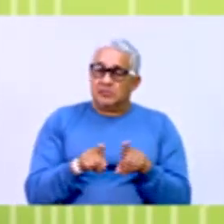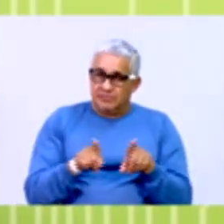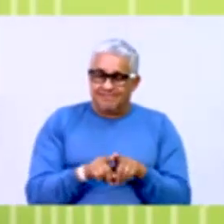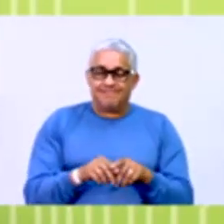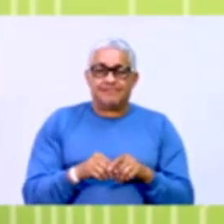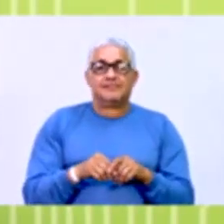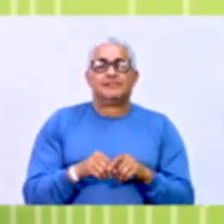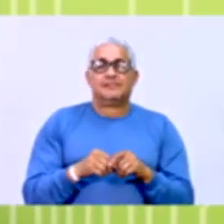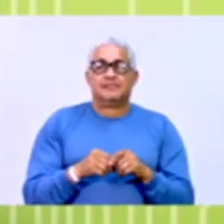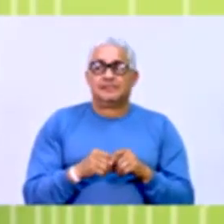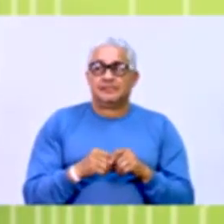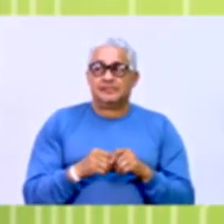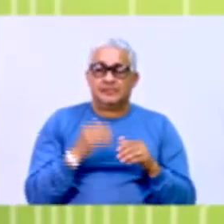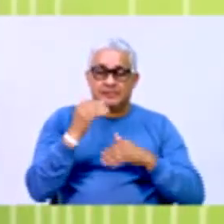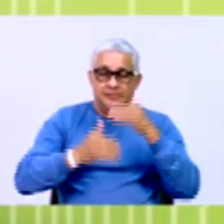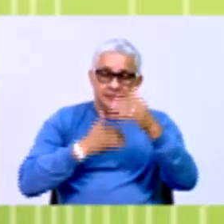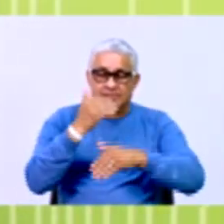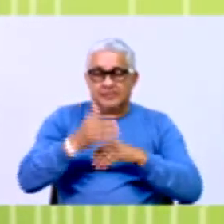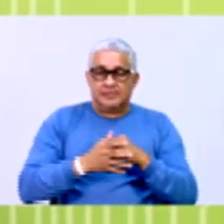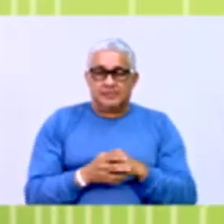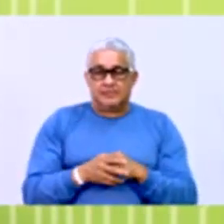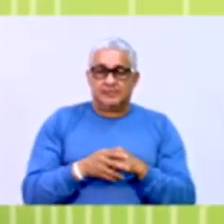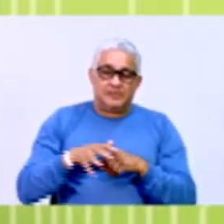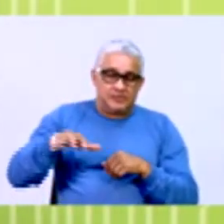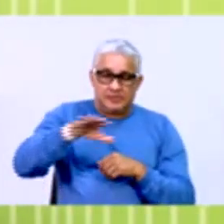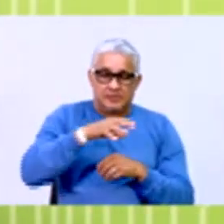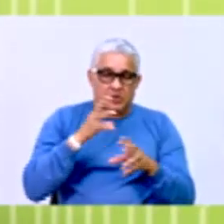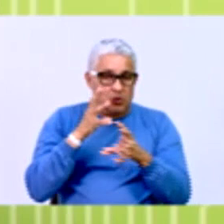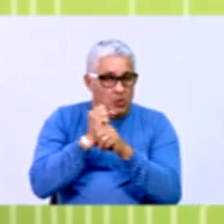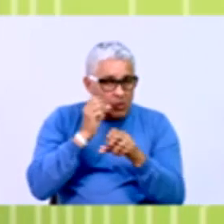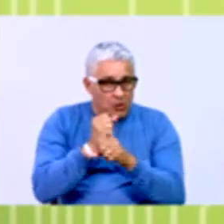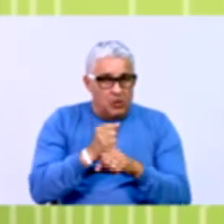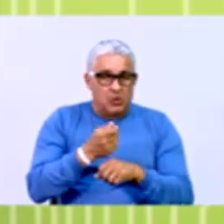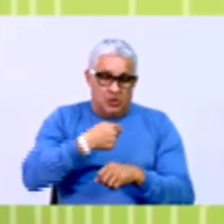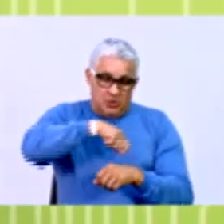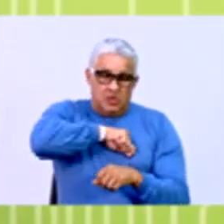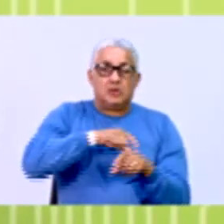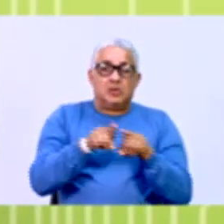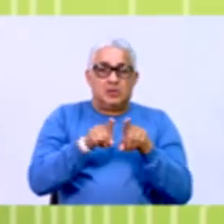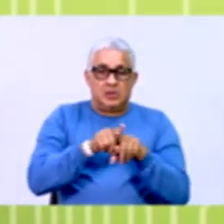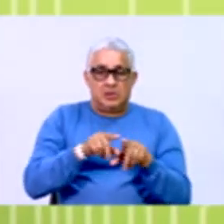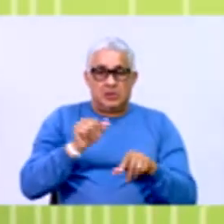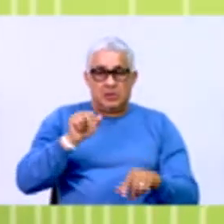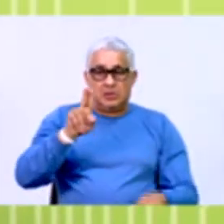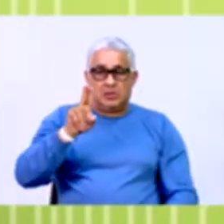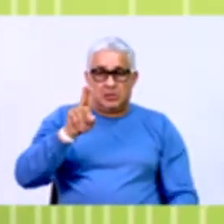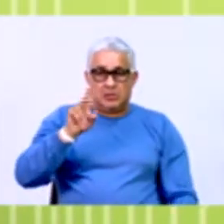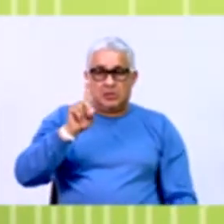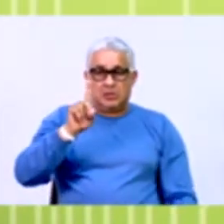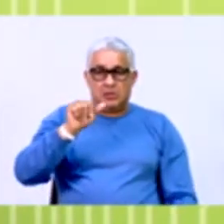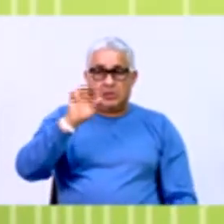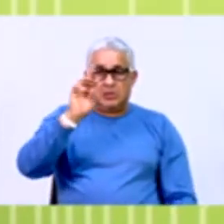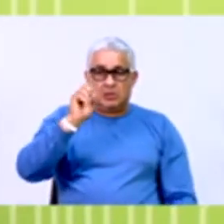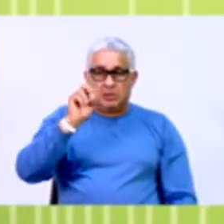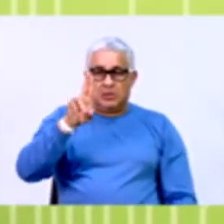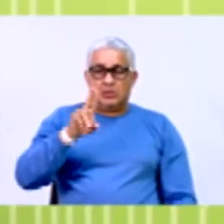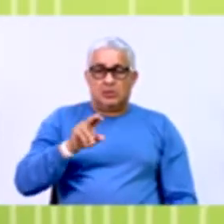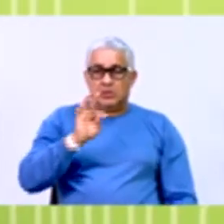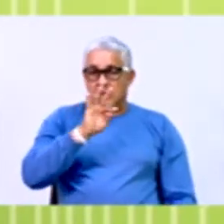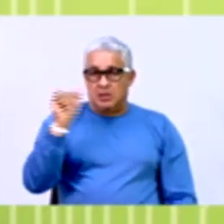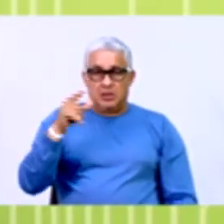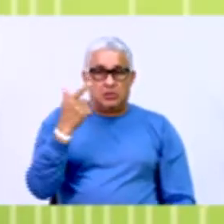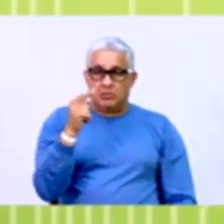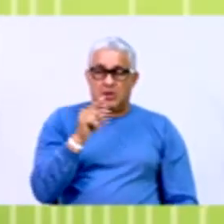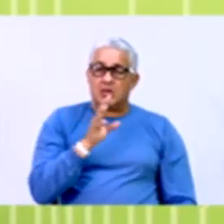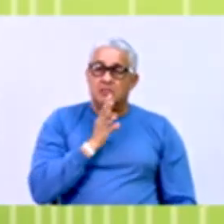interdisciplinaridade, né? Porque às vezes envolve aspectos contábeis, fiscais, que o auditor de TI ele não tem esses conhecimentos. Então acaba havendo